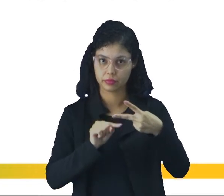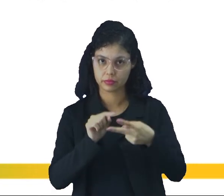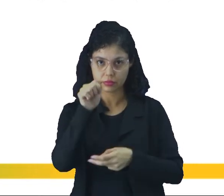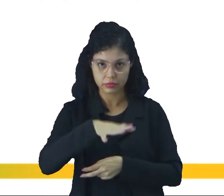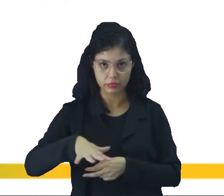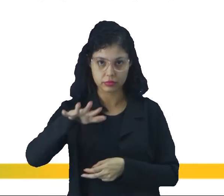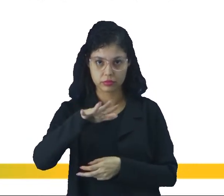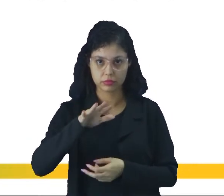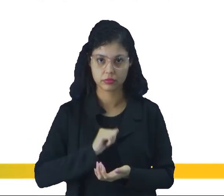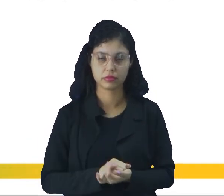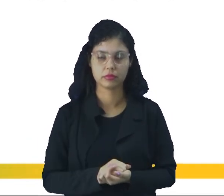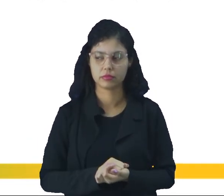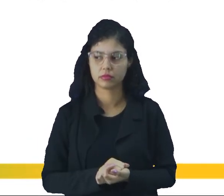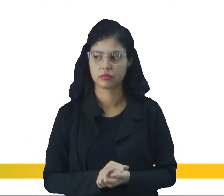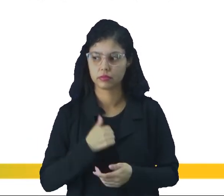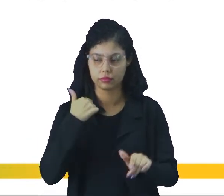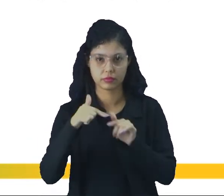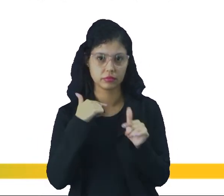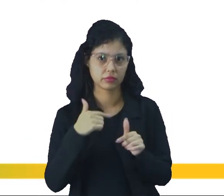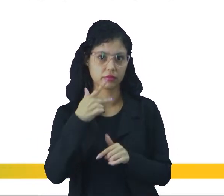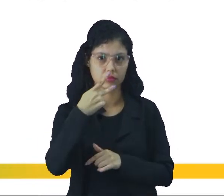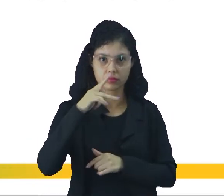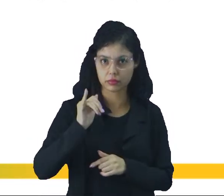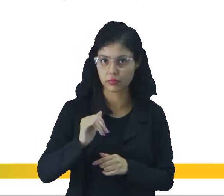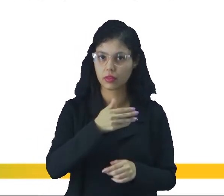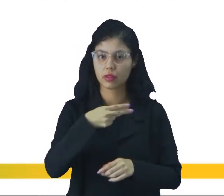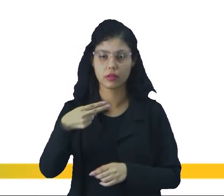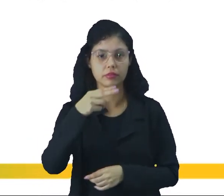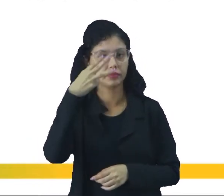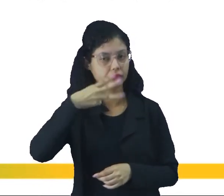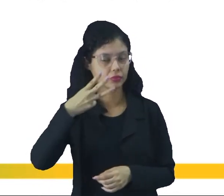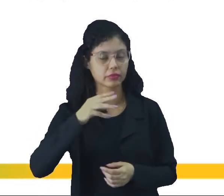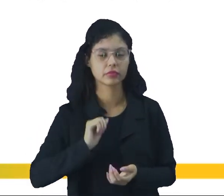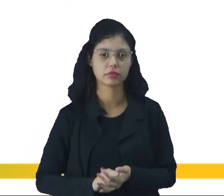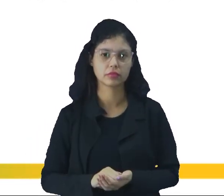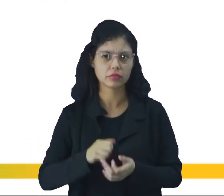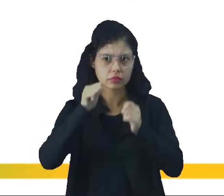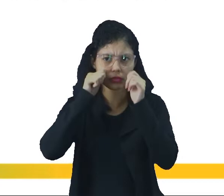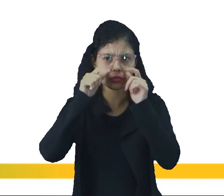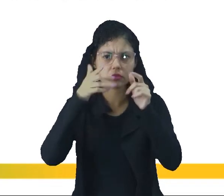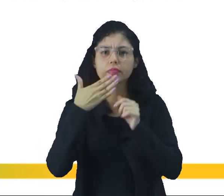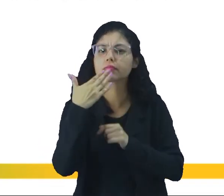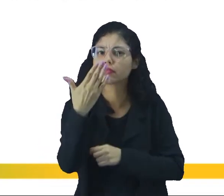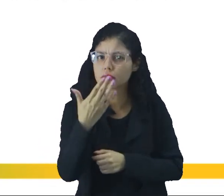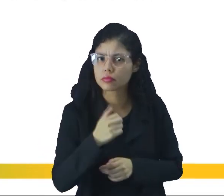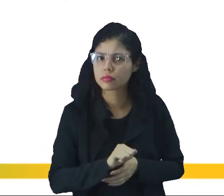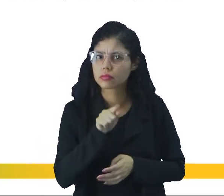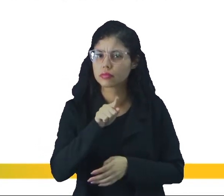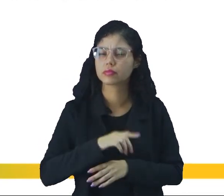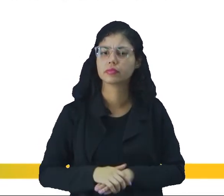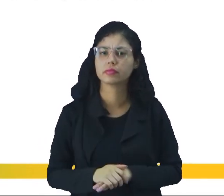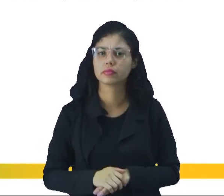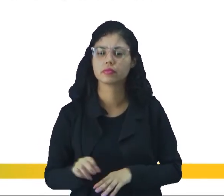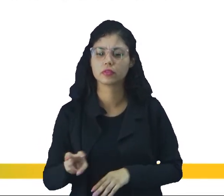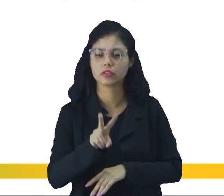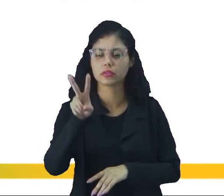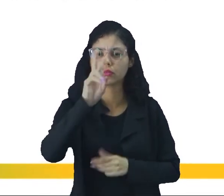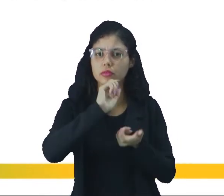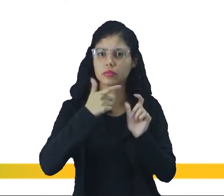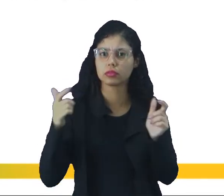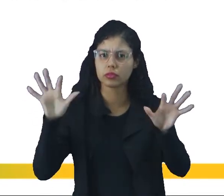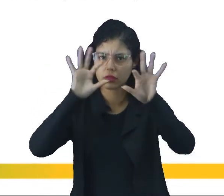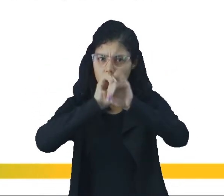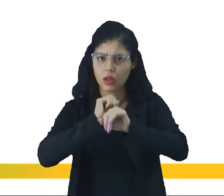aqui, ó. E eu vou trabalhar o π igual a 3. Preste atenção aqui, ó, o que está pedindo nesse caso. Então, o valor da área